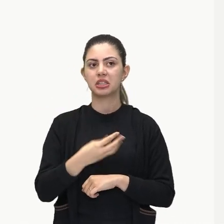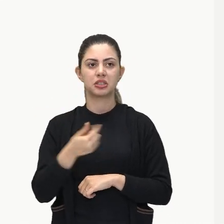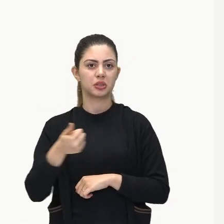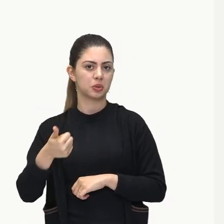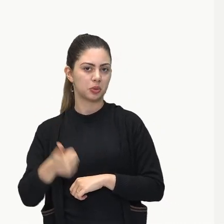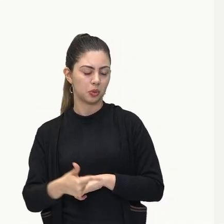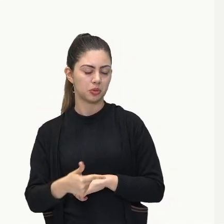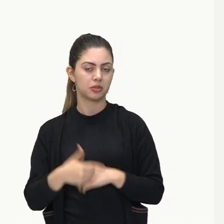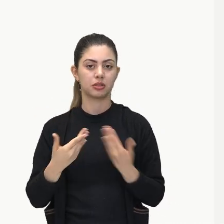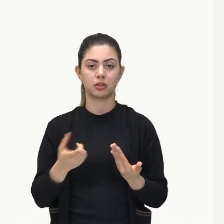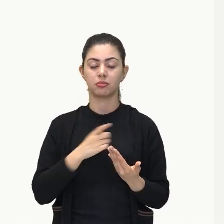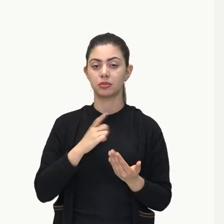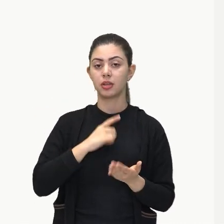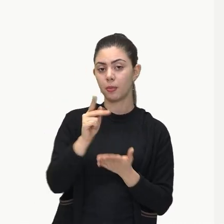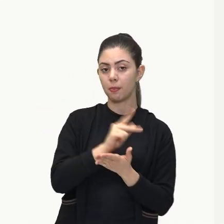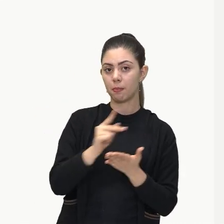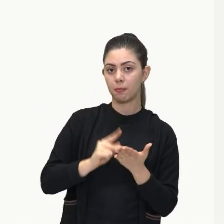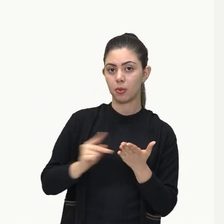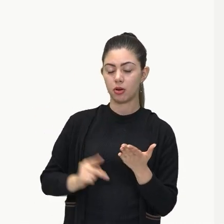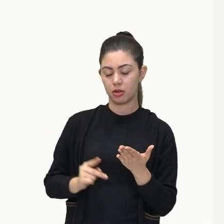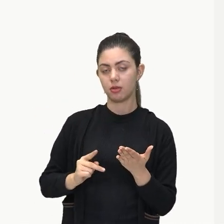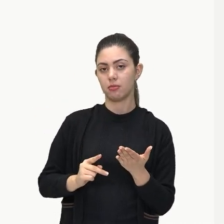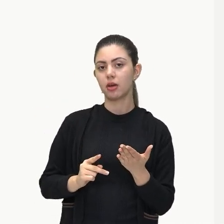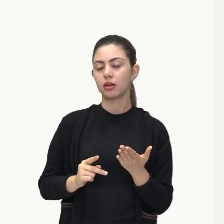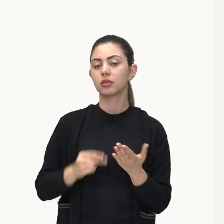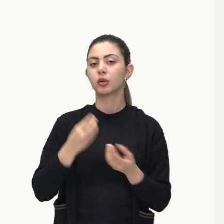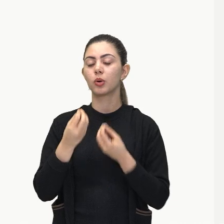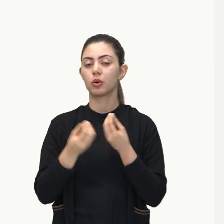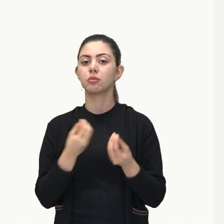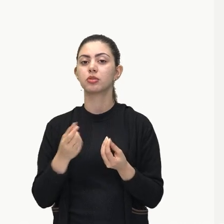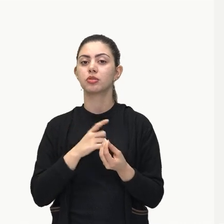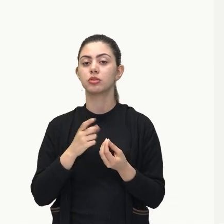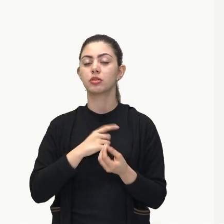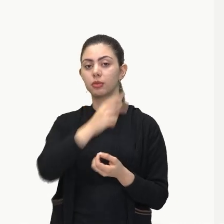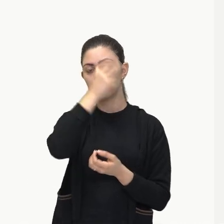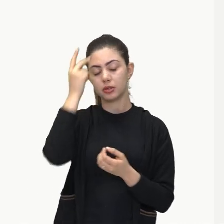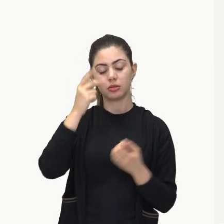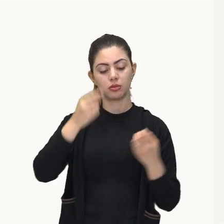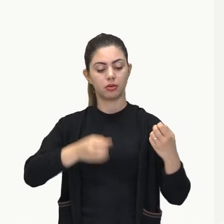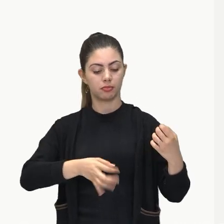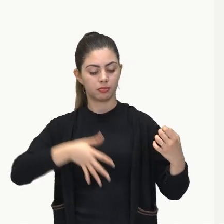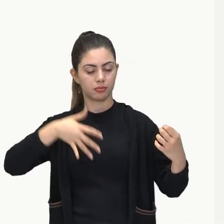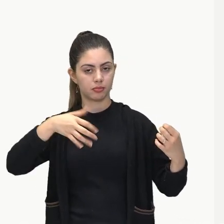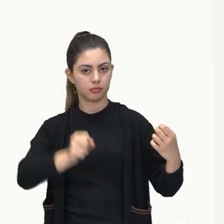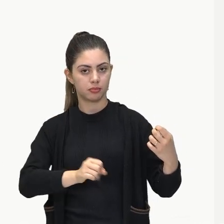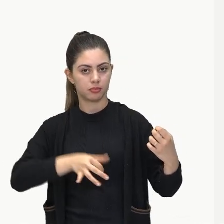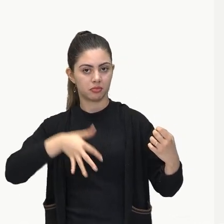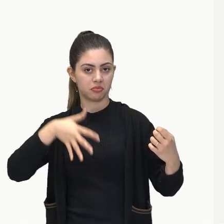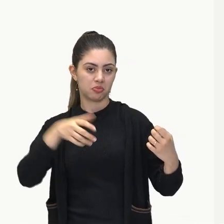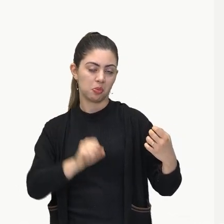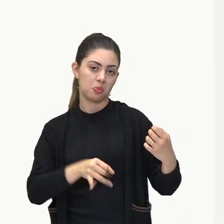recitados, principalmente em cortes, eles eram acompanhados de algum instrumento musical. Podia ser